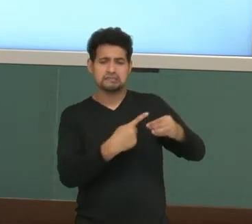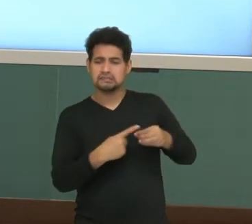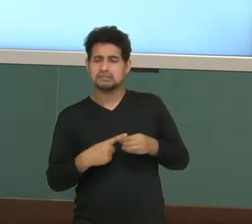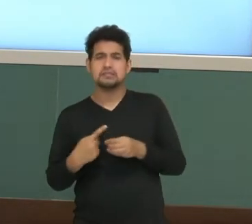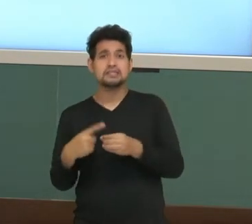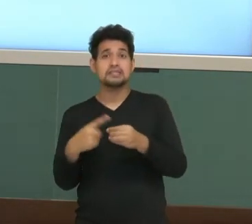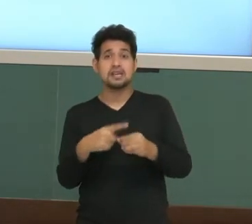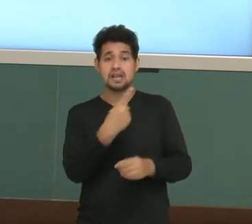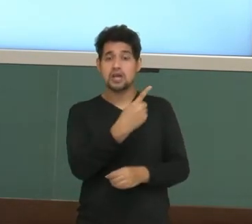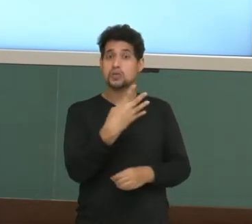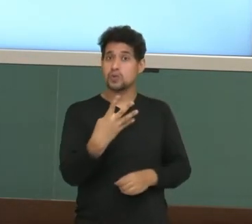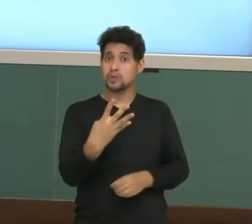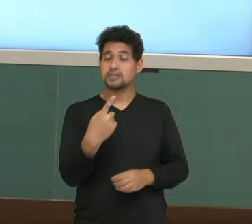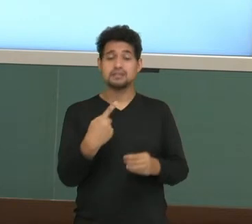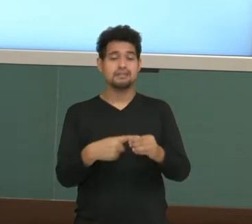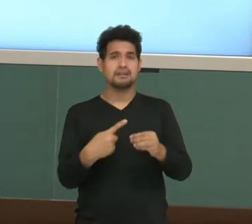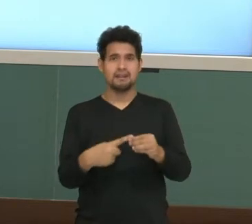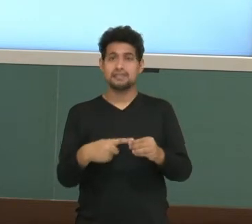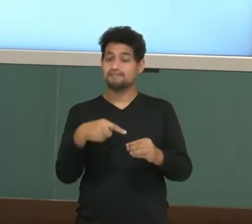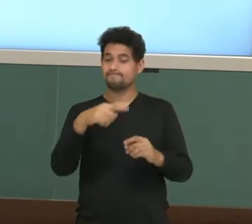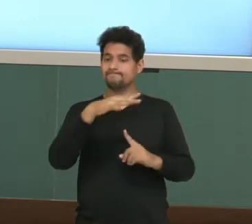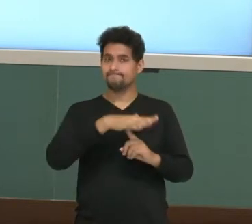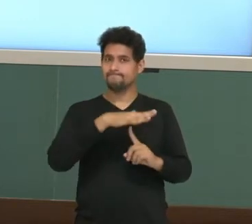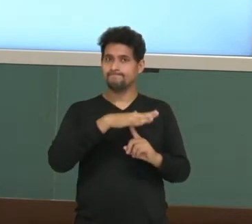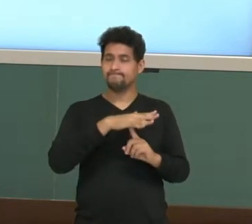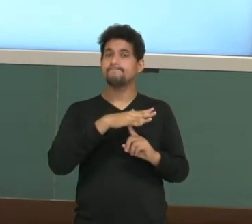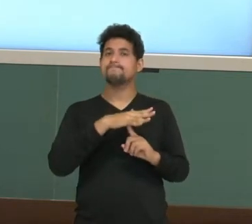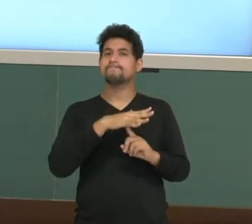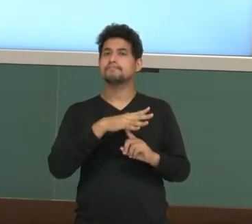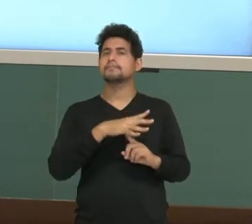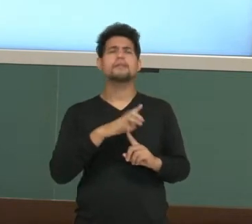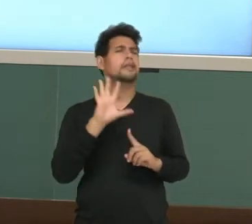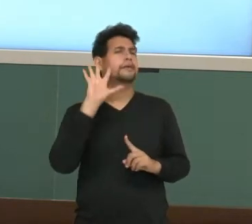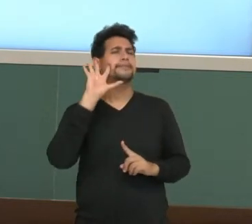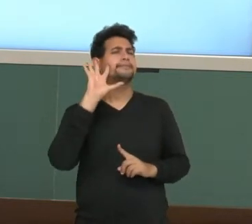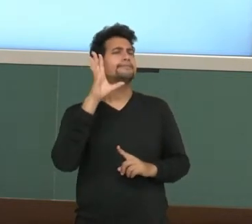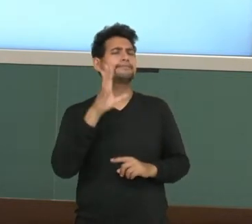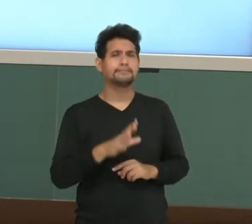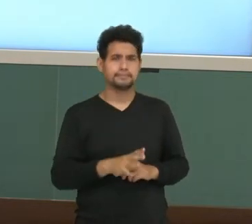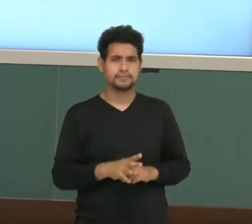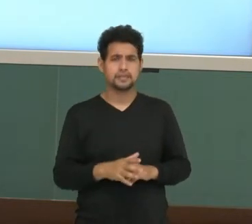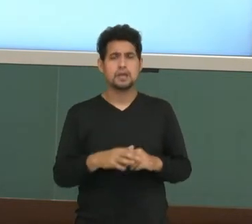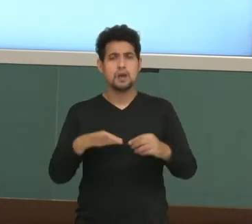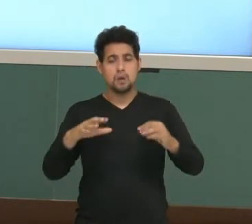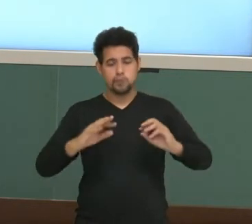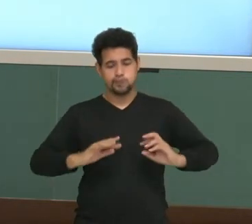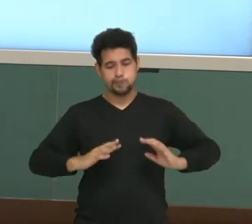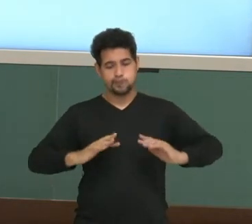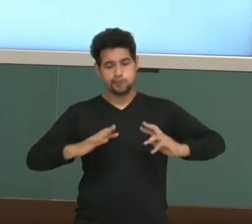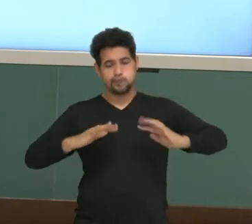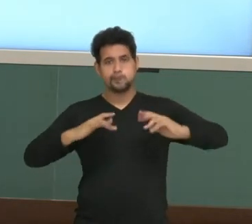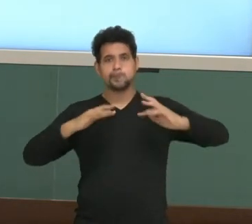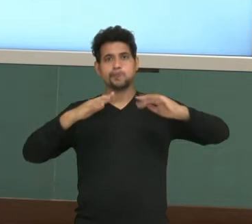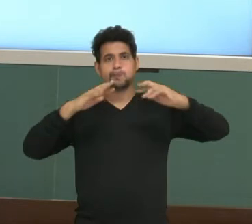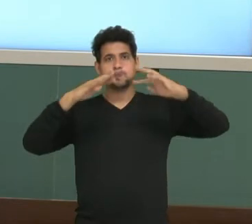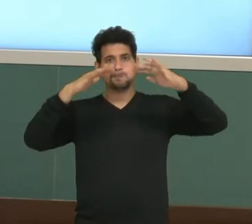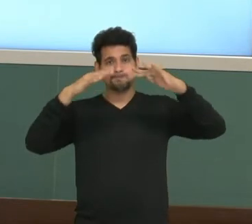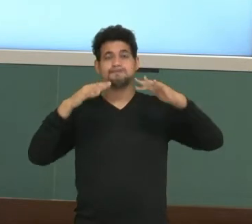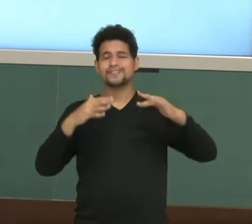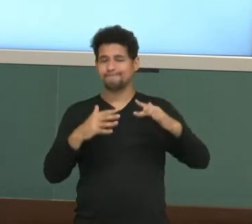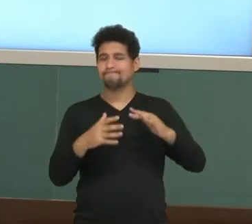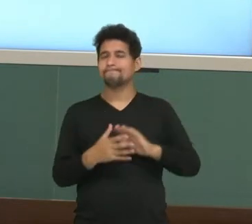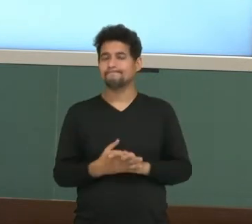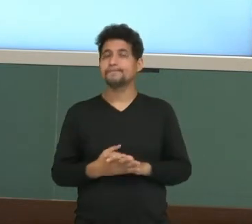territórios de 14 municípios do nosso estado foram alagados, tiveram as suas terras